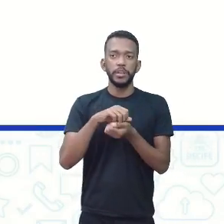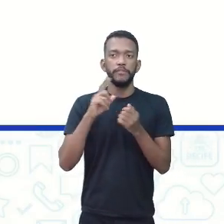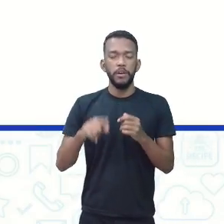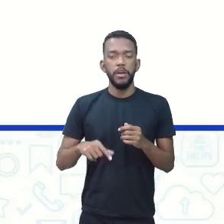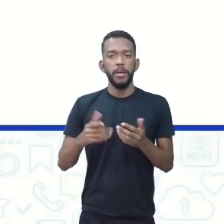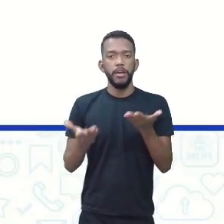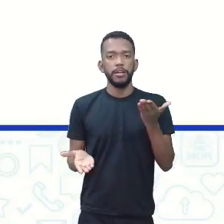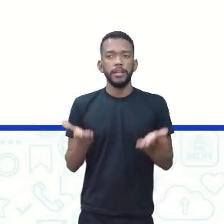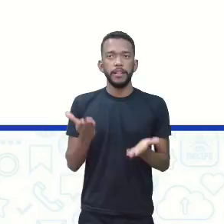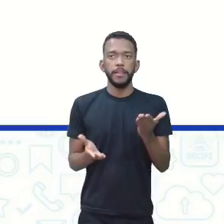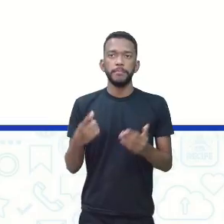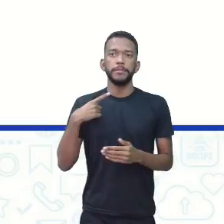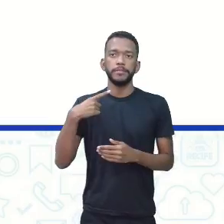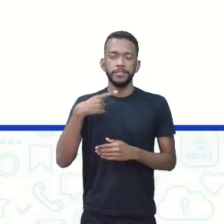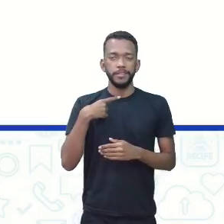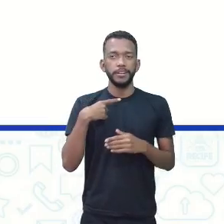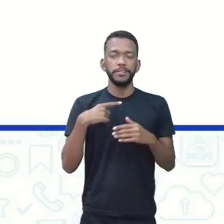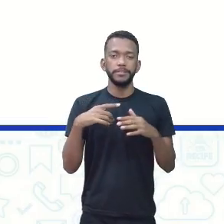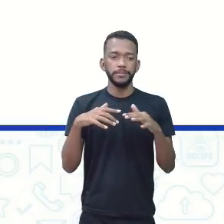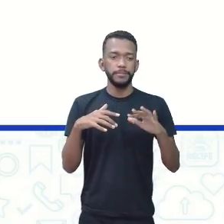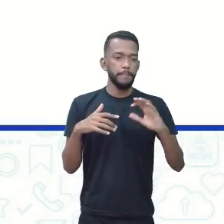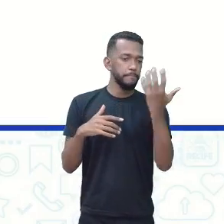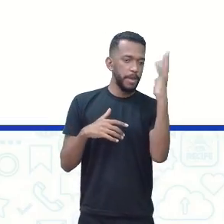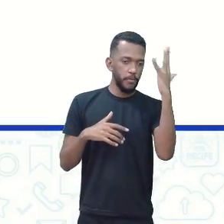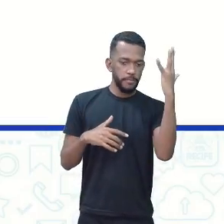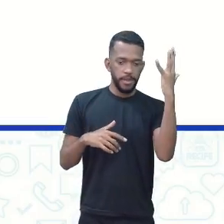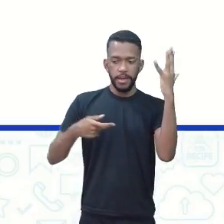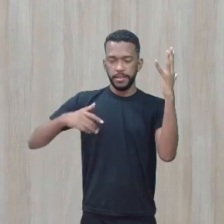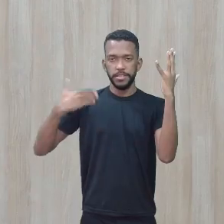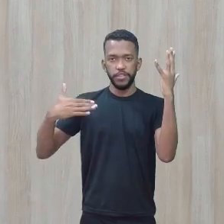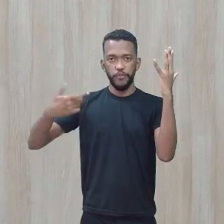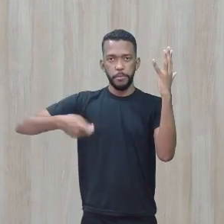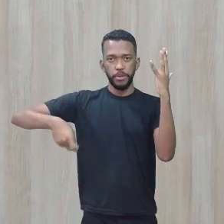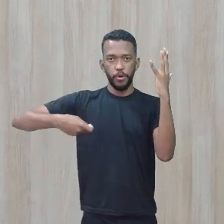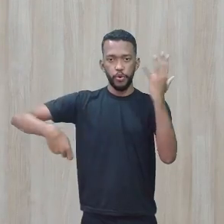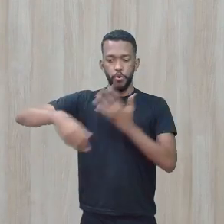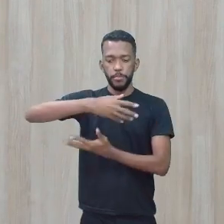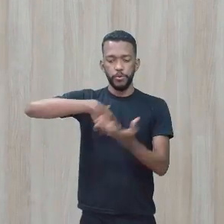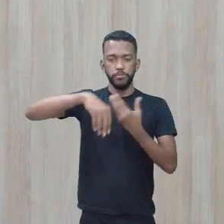equilíbrio entre o meio ambiente e o desenvolvimento econômico.